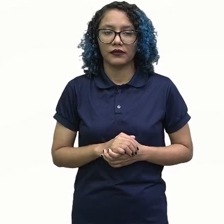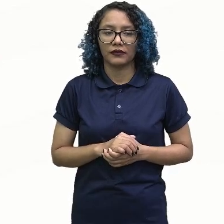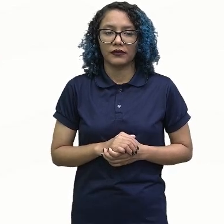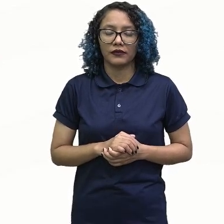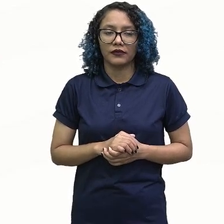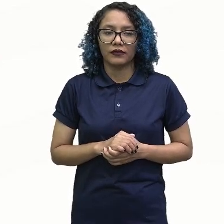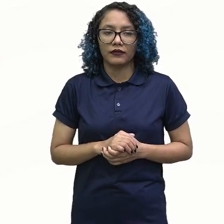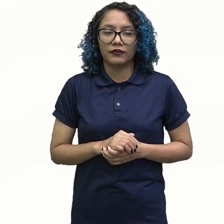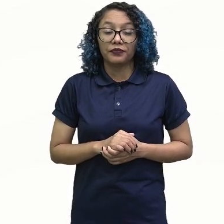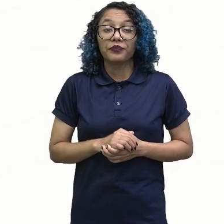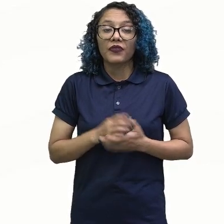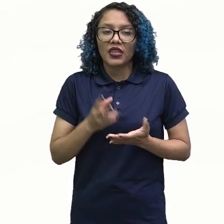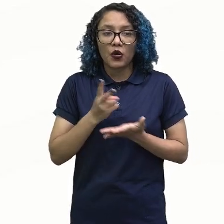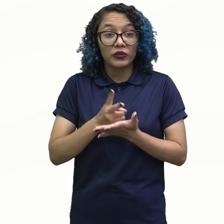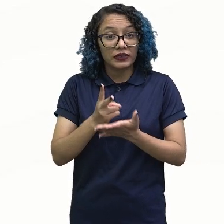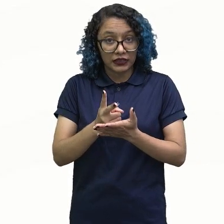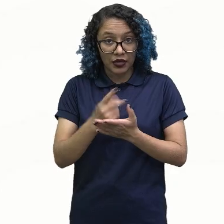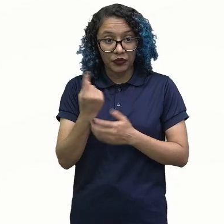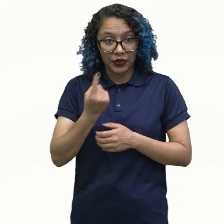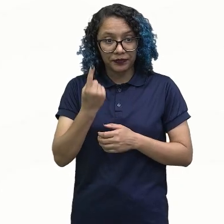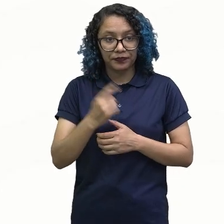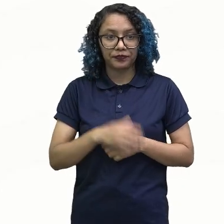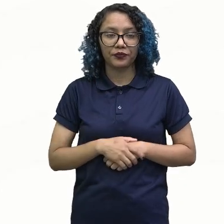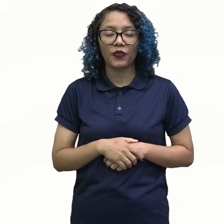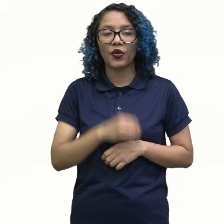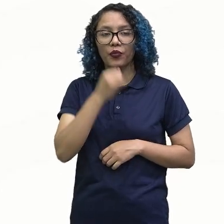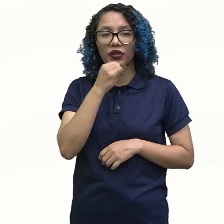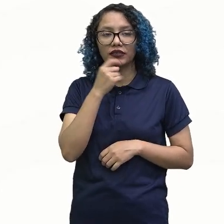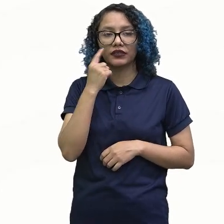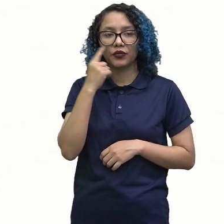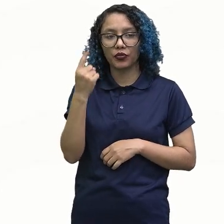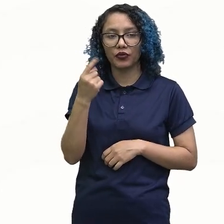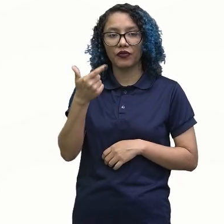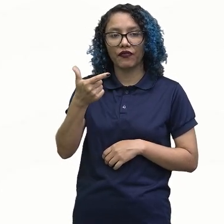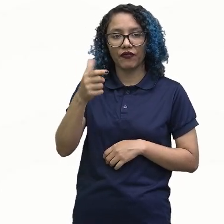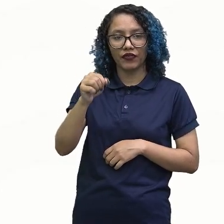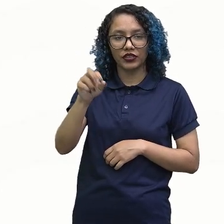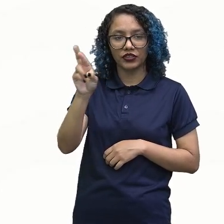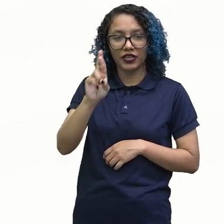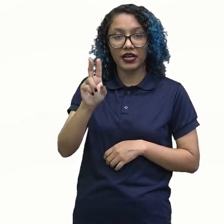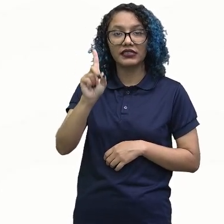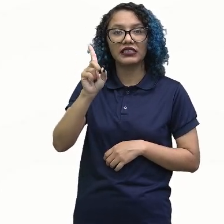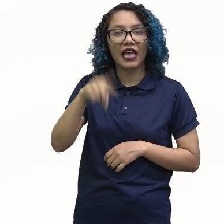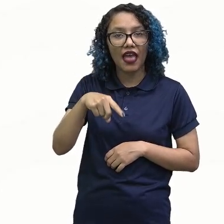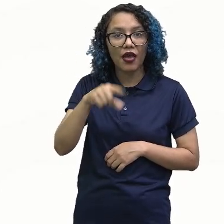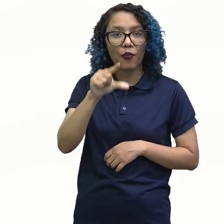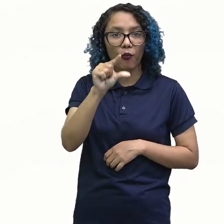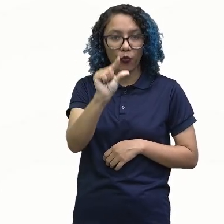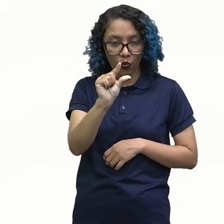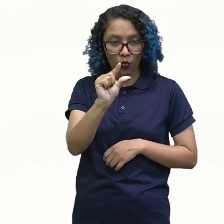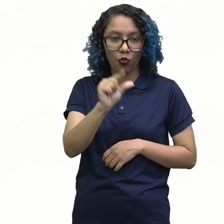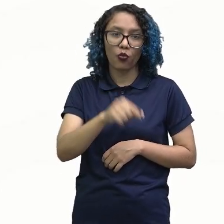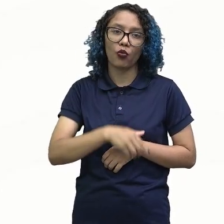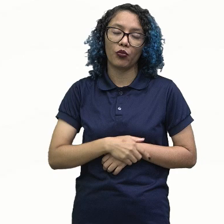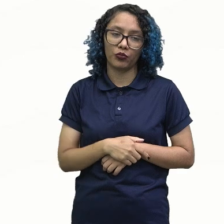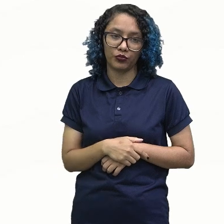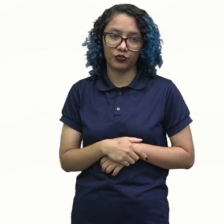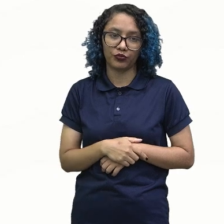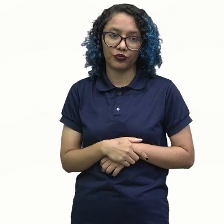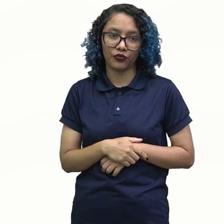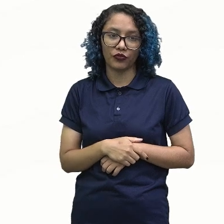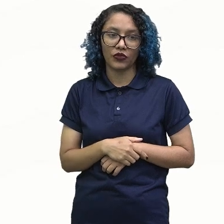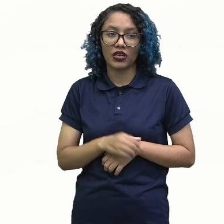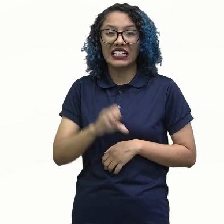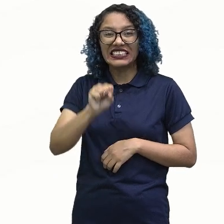Então, sempre vai ficar no singular, tá bom? R$20 é pouco. Então, não R$20 são